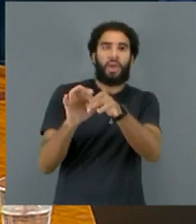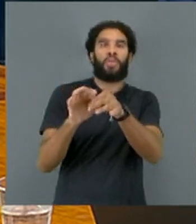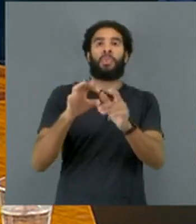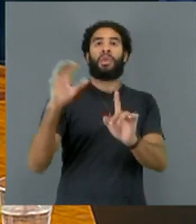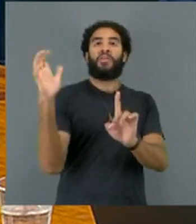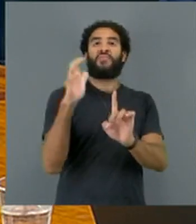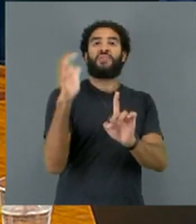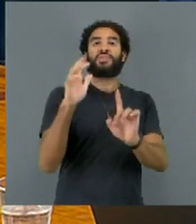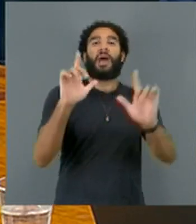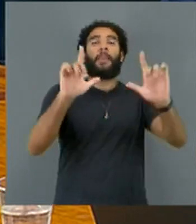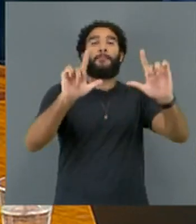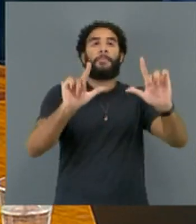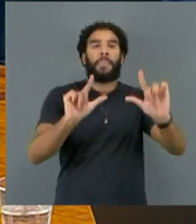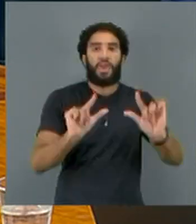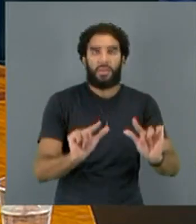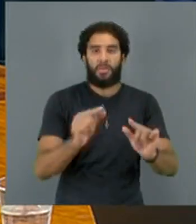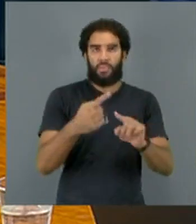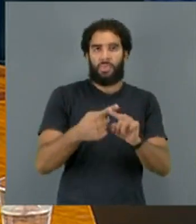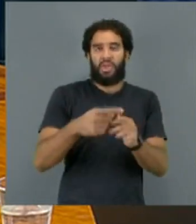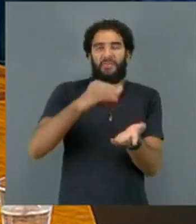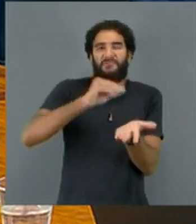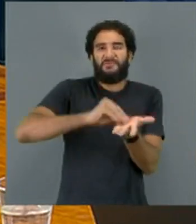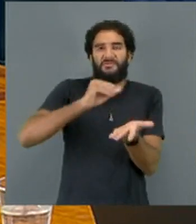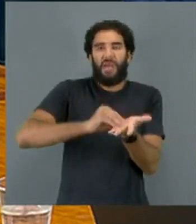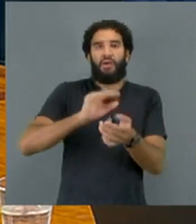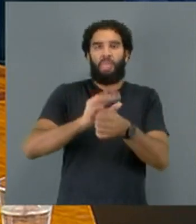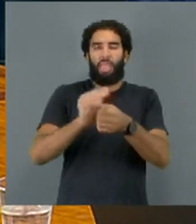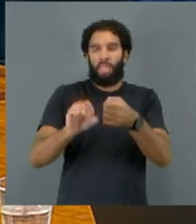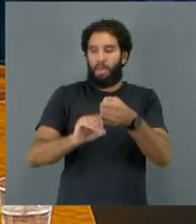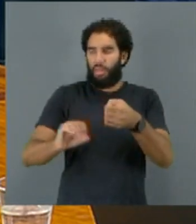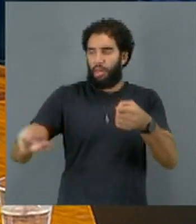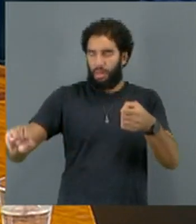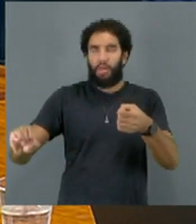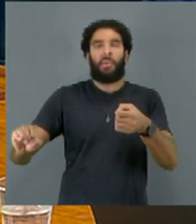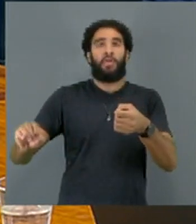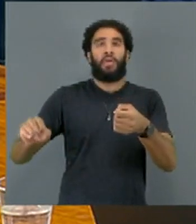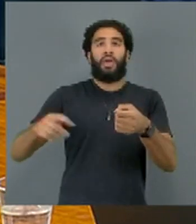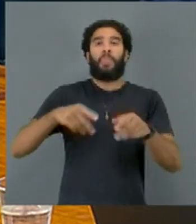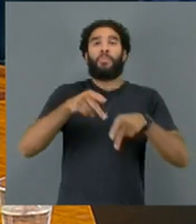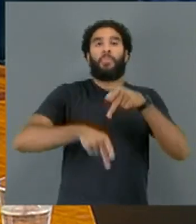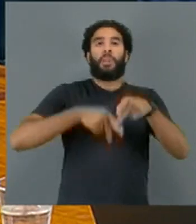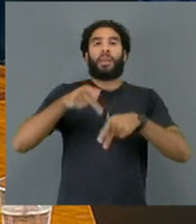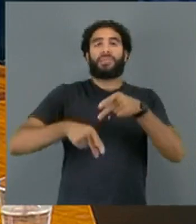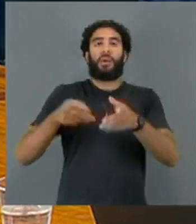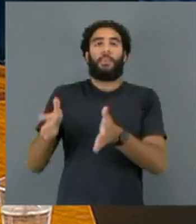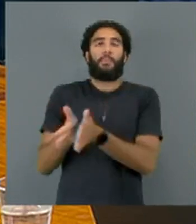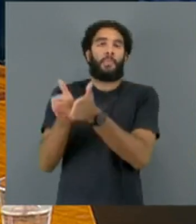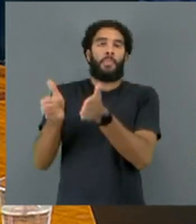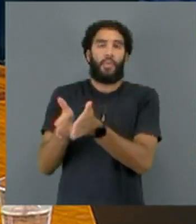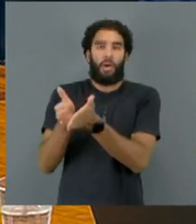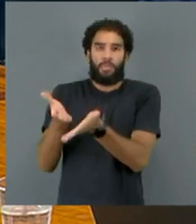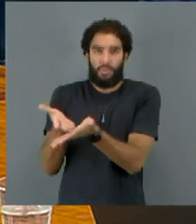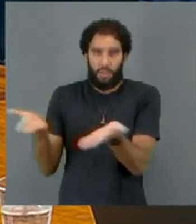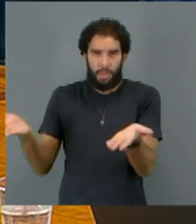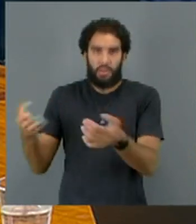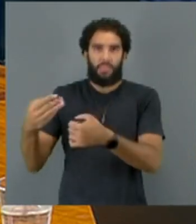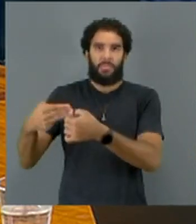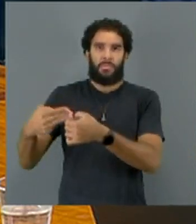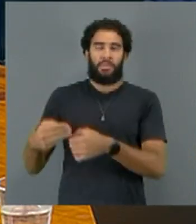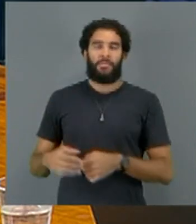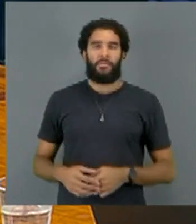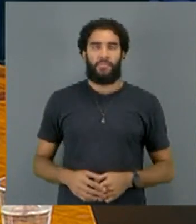impactos causados pela falta de saneamento básico às populações mais carentes do município. E letra